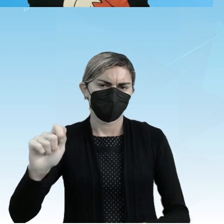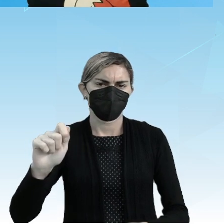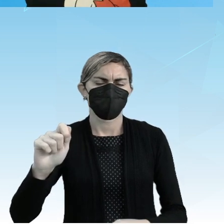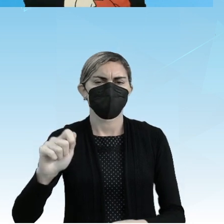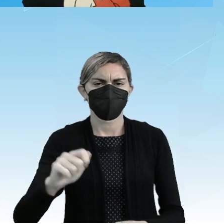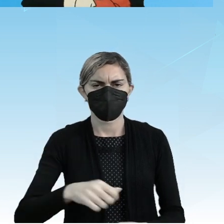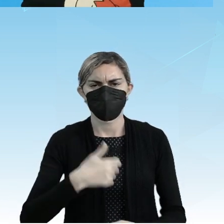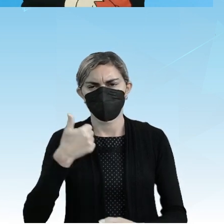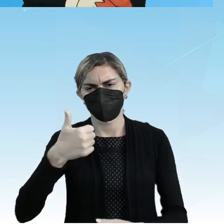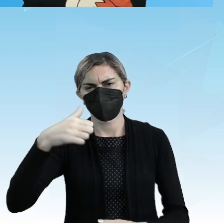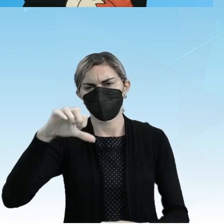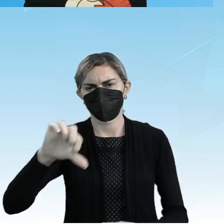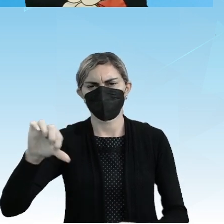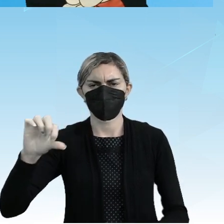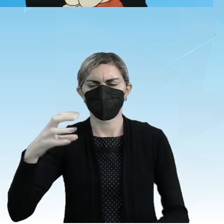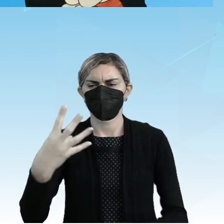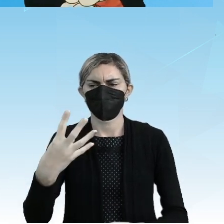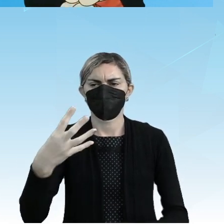abril de